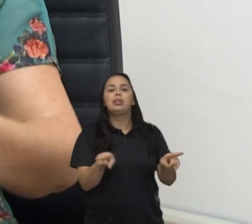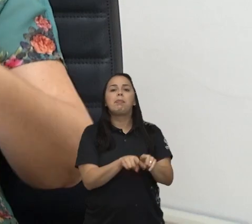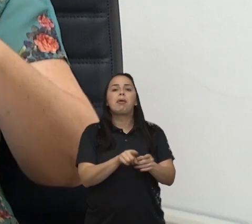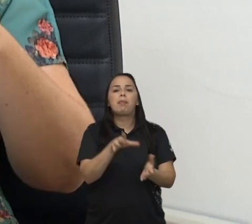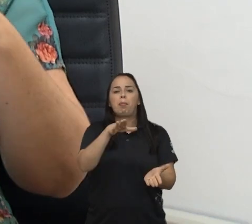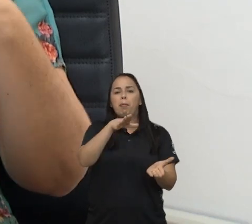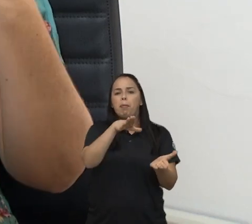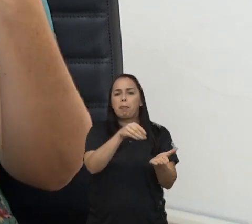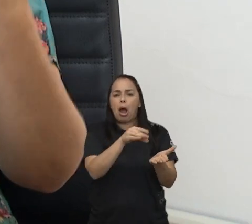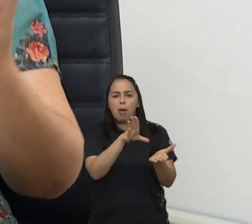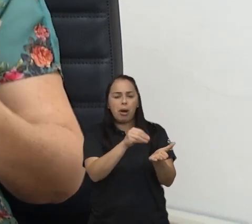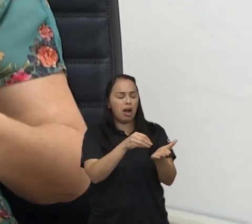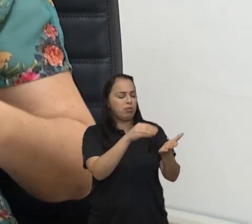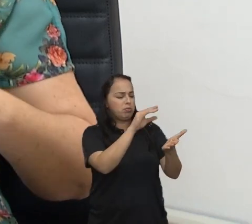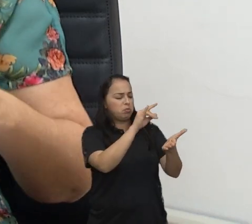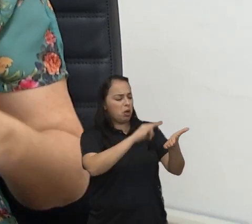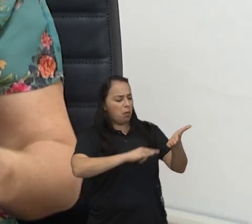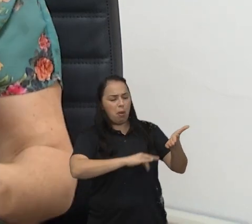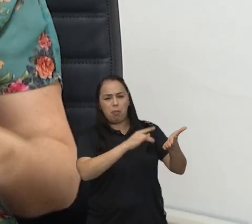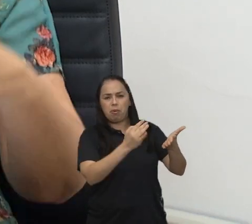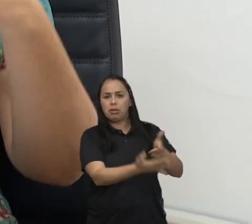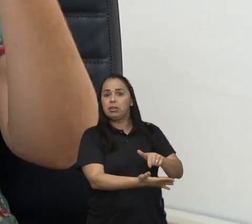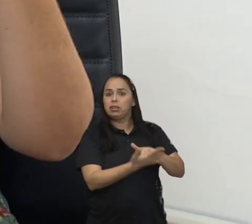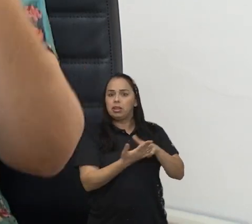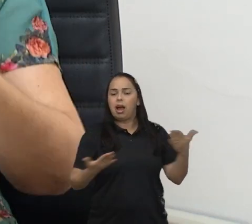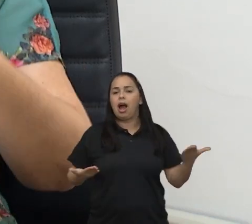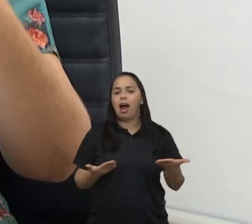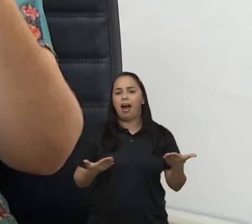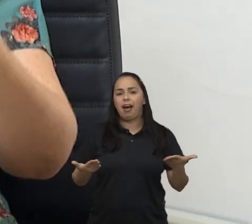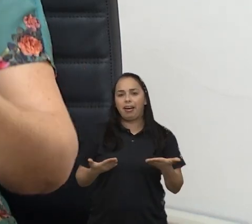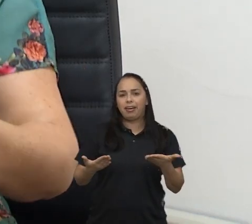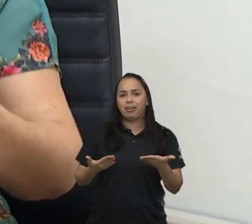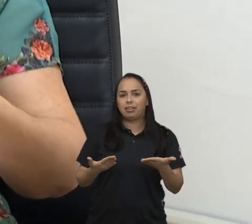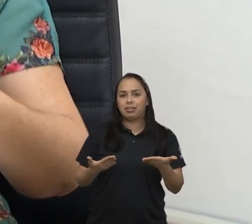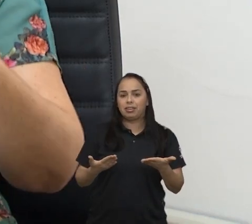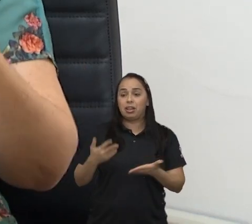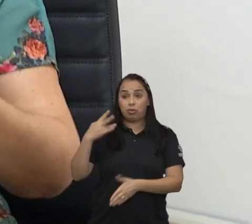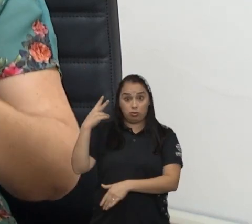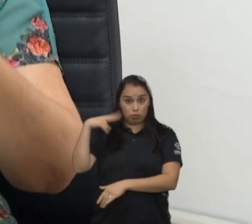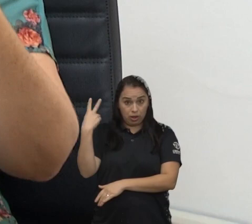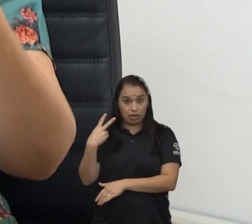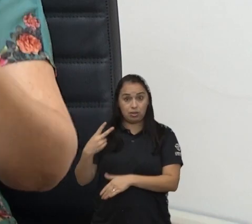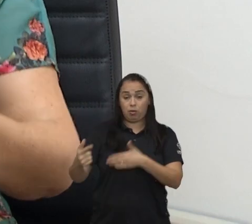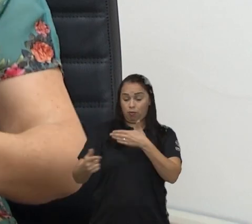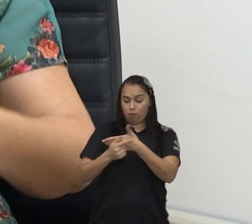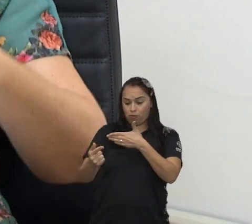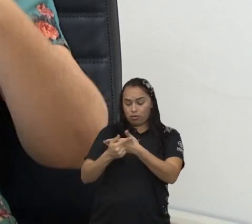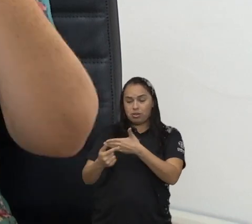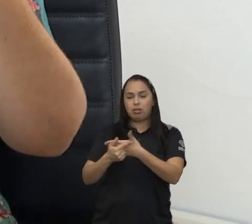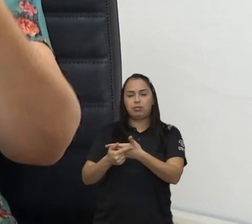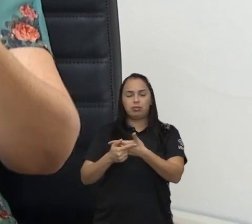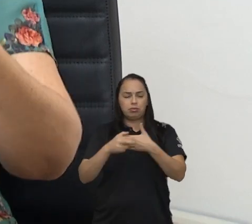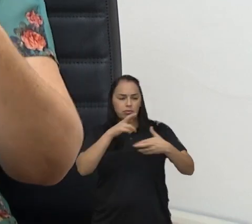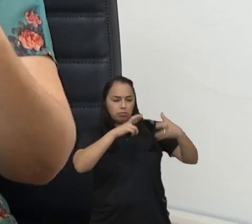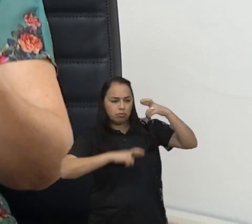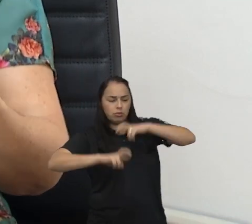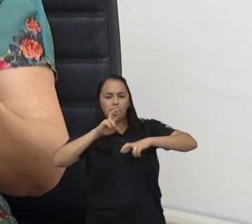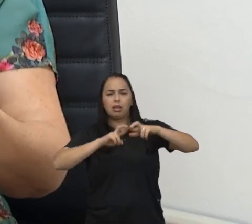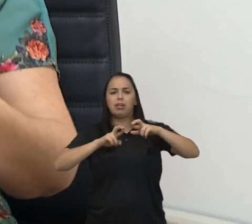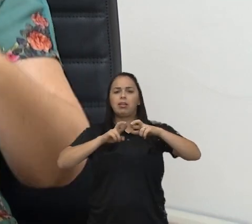os prints da negativa que eles tiveram, e agora os vereadores, com papel de fiscalizador e